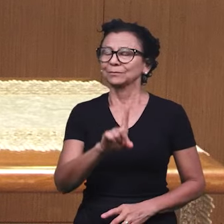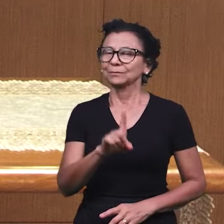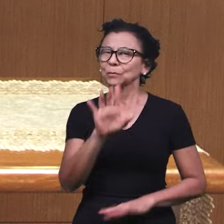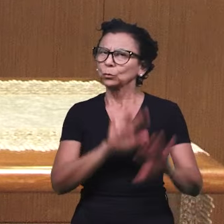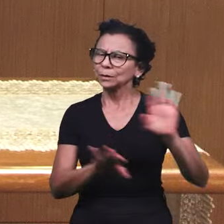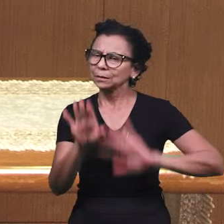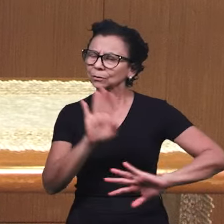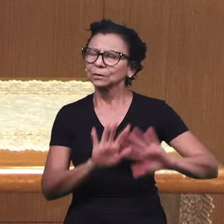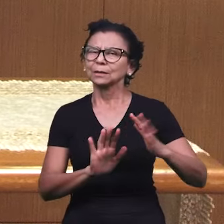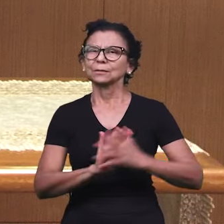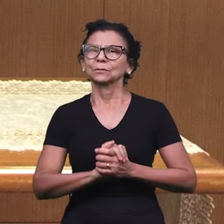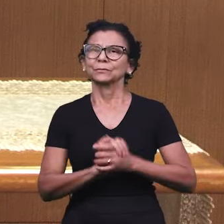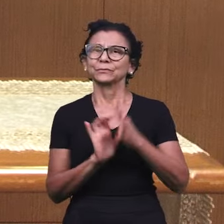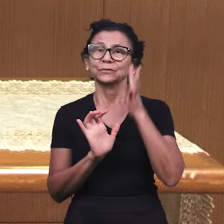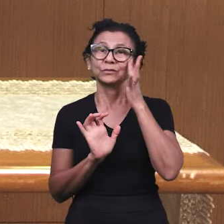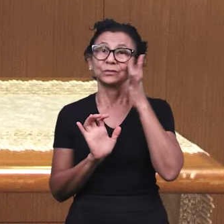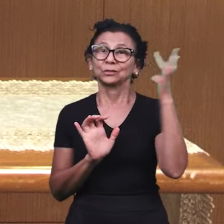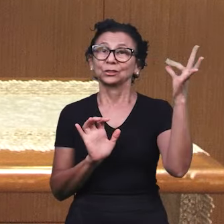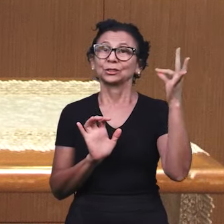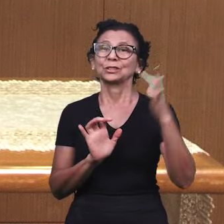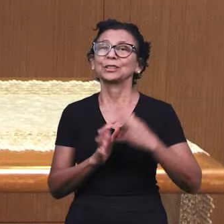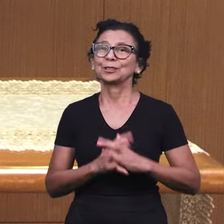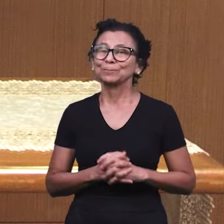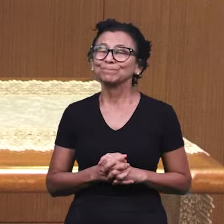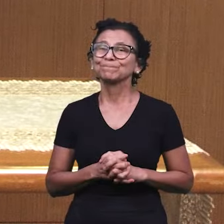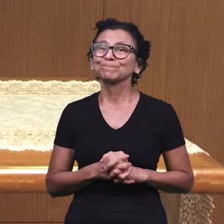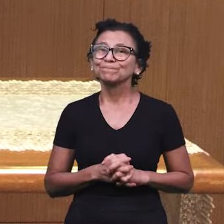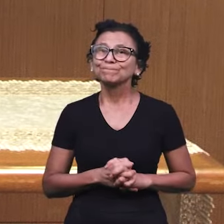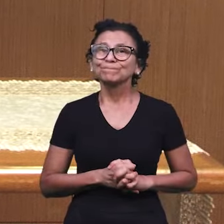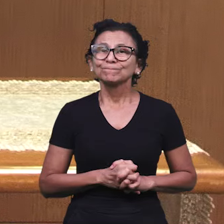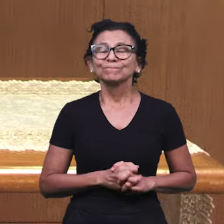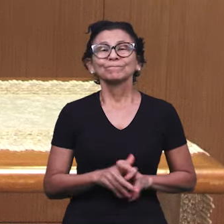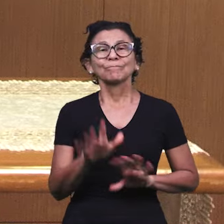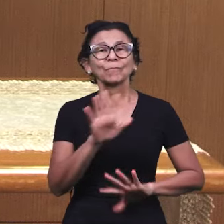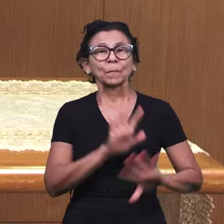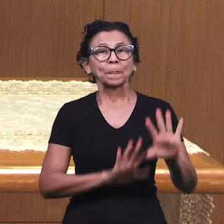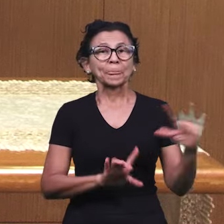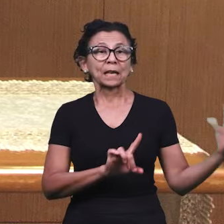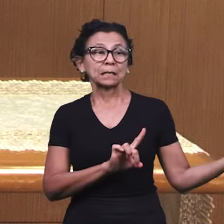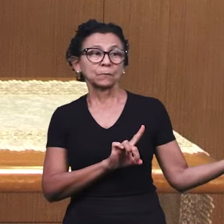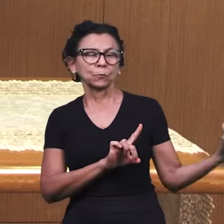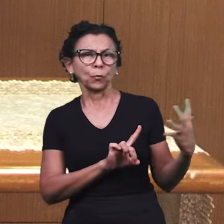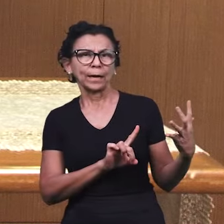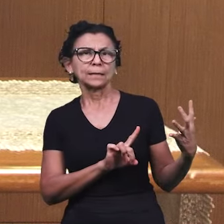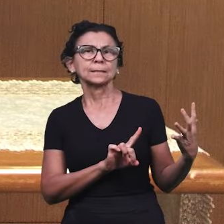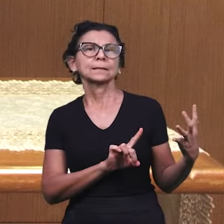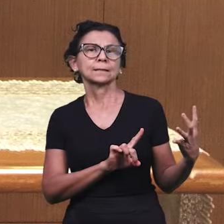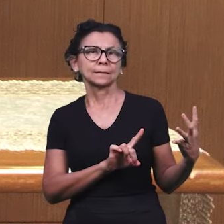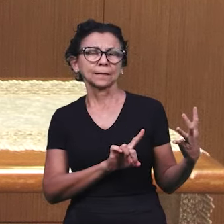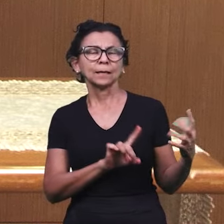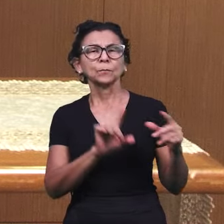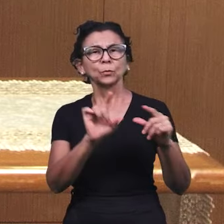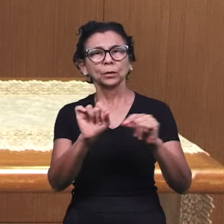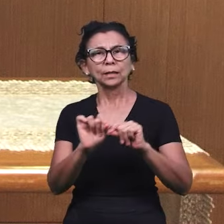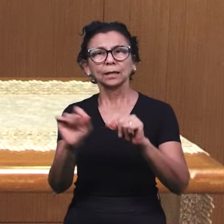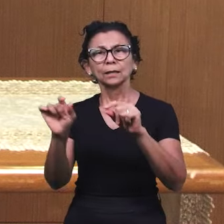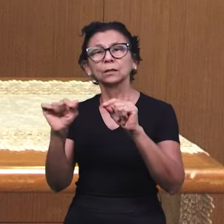confundir. Não deixe, guarda o que tens, para que ninguém tome. A coroa é